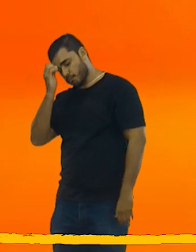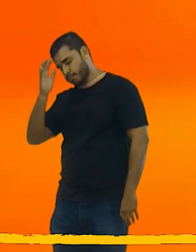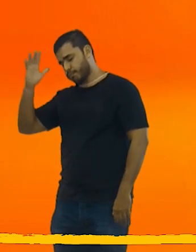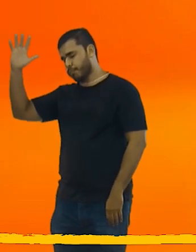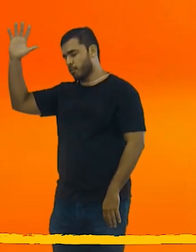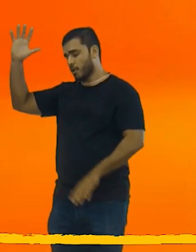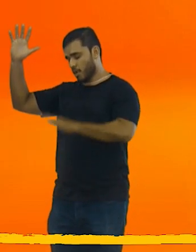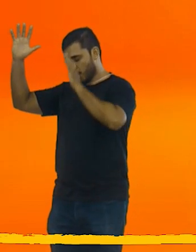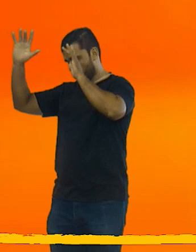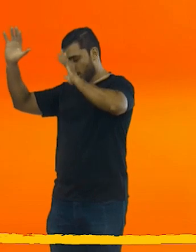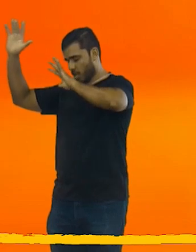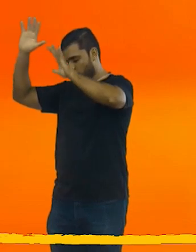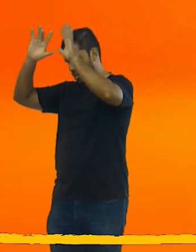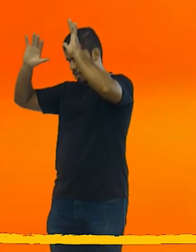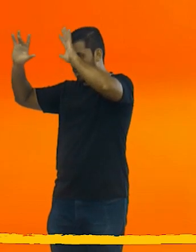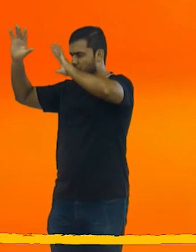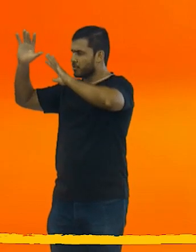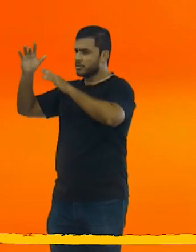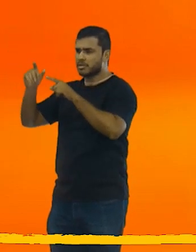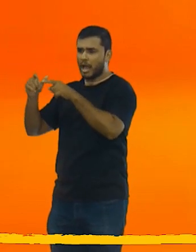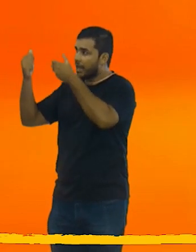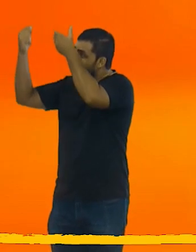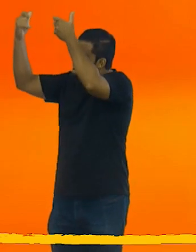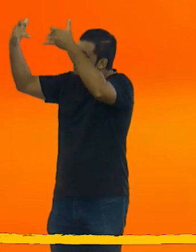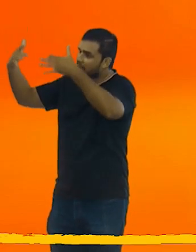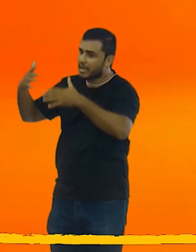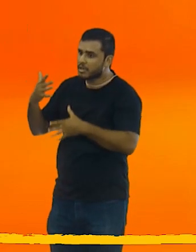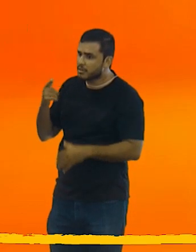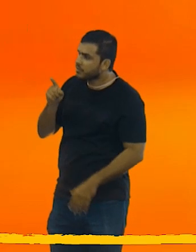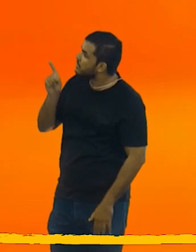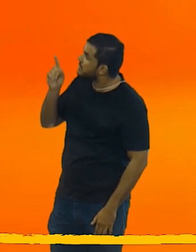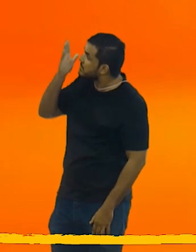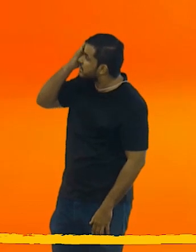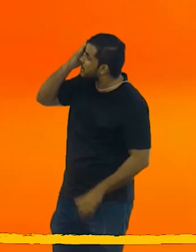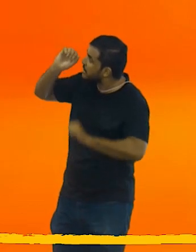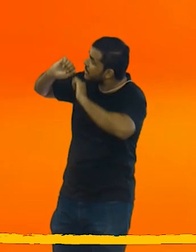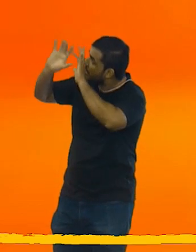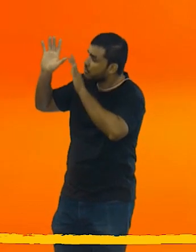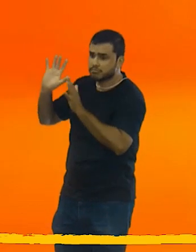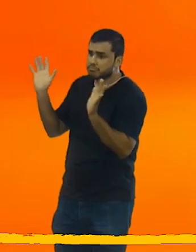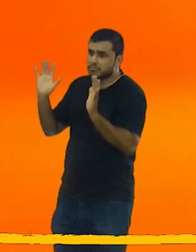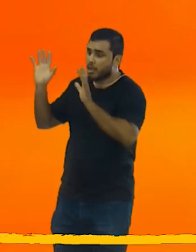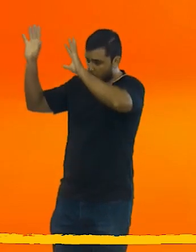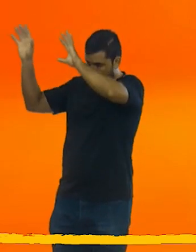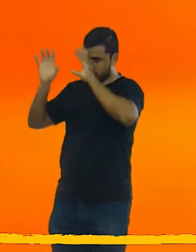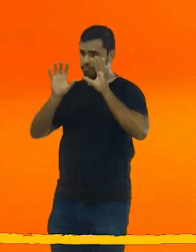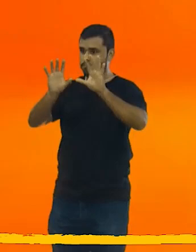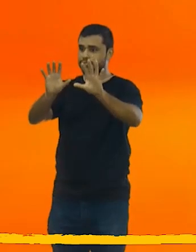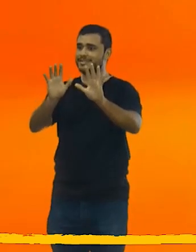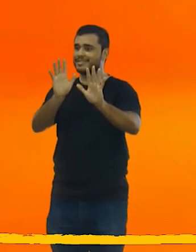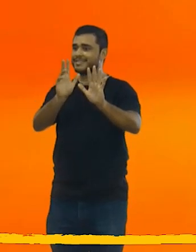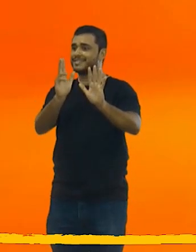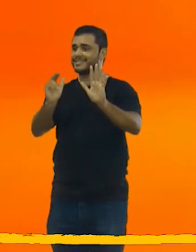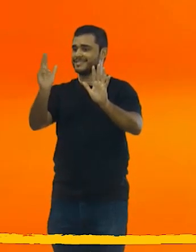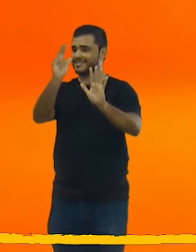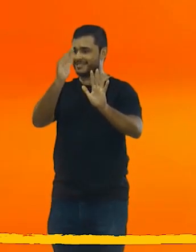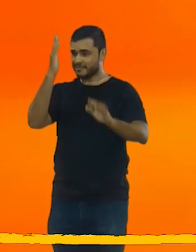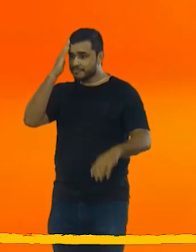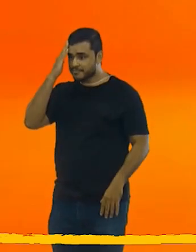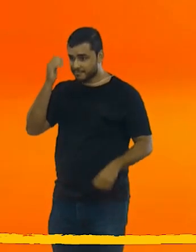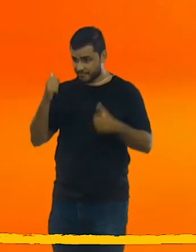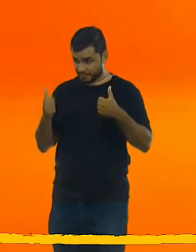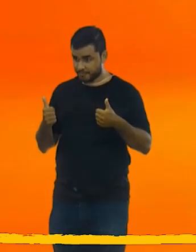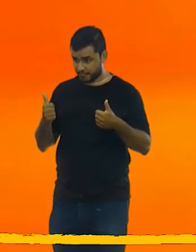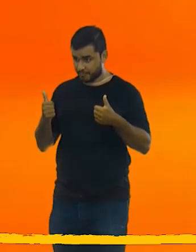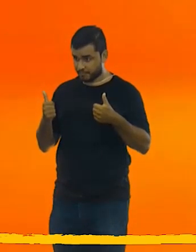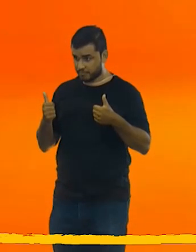letargia. E aí, chegamos aqui na questão de número 12,